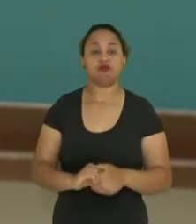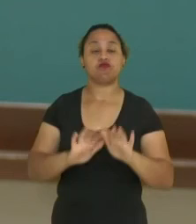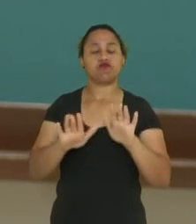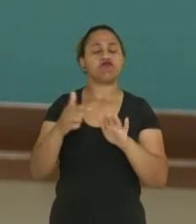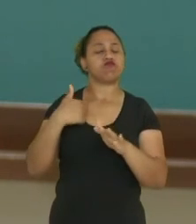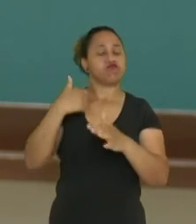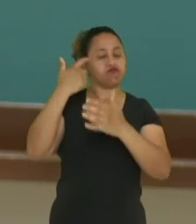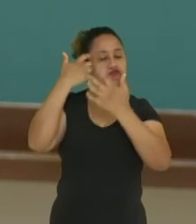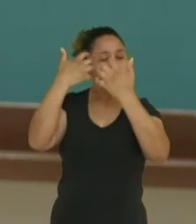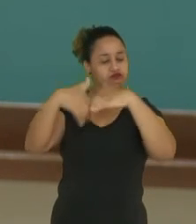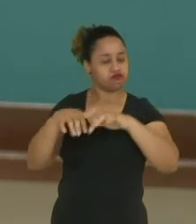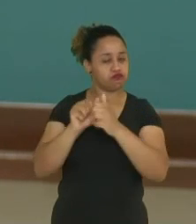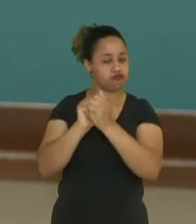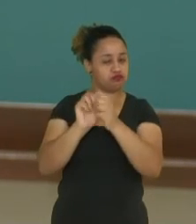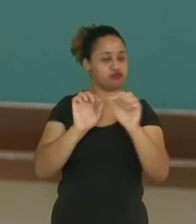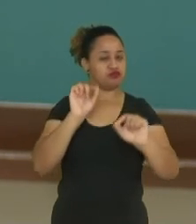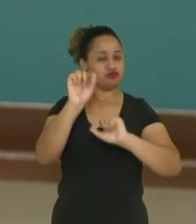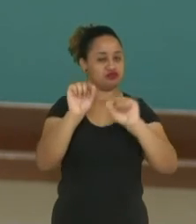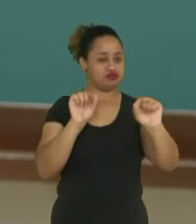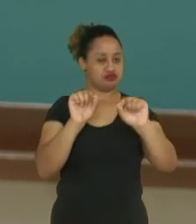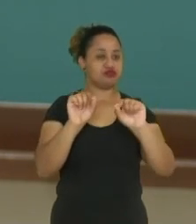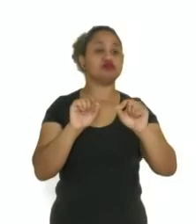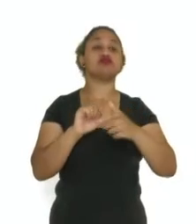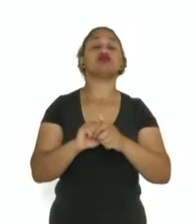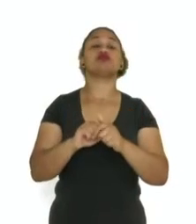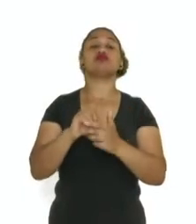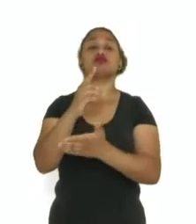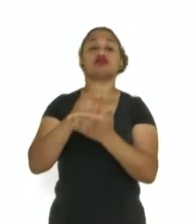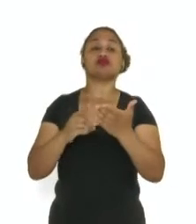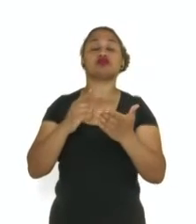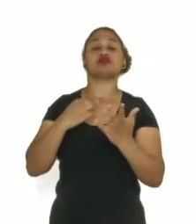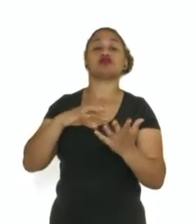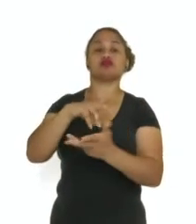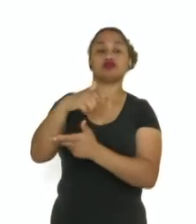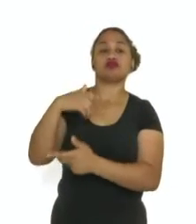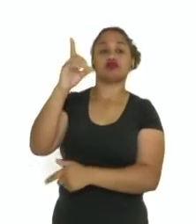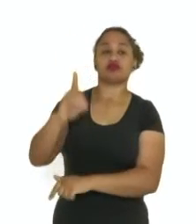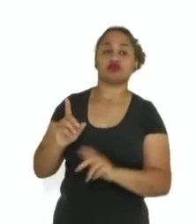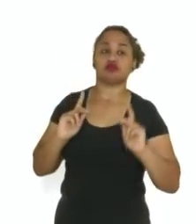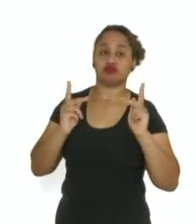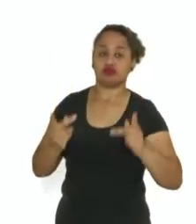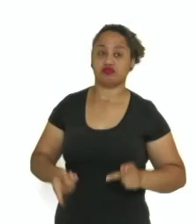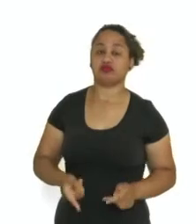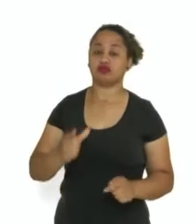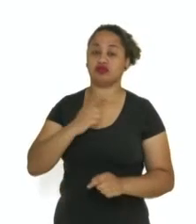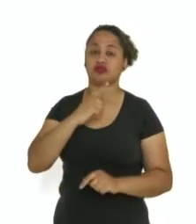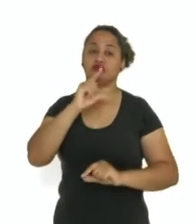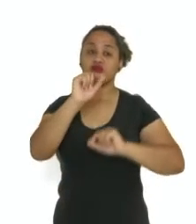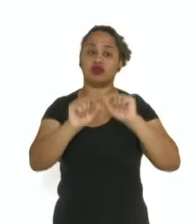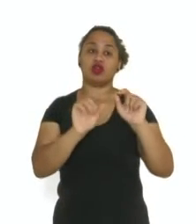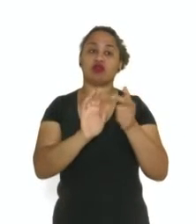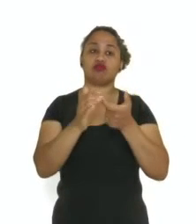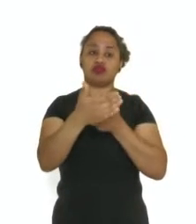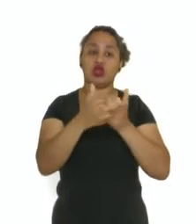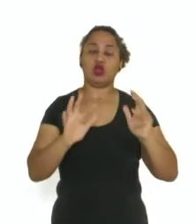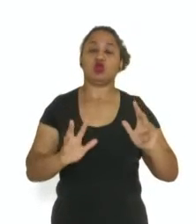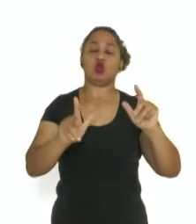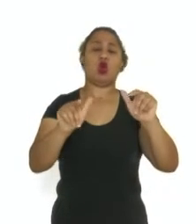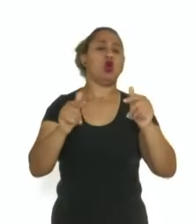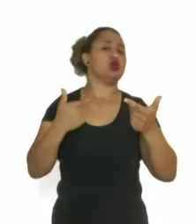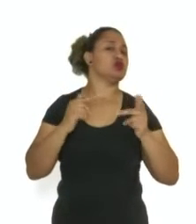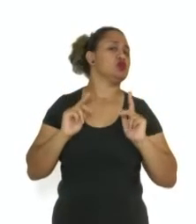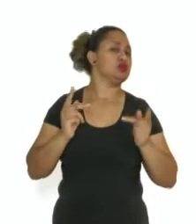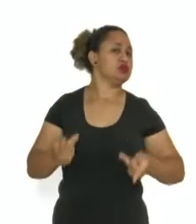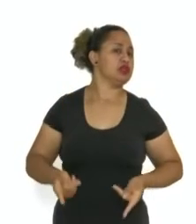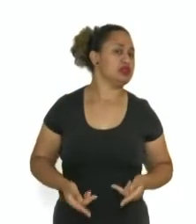Pensando juntos, nós temos aqui, na Declaração Universal dos Direitos Humanos, encontra-se o termo todo ser humano,